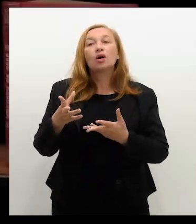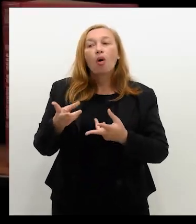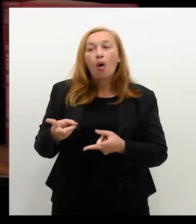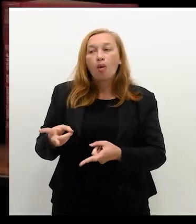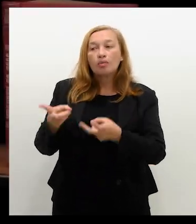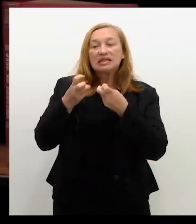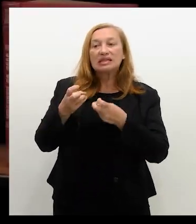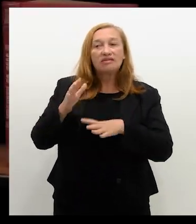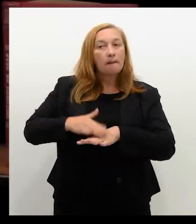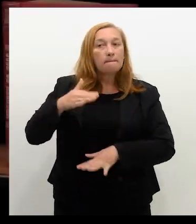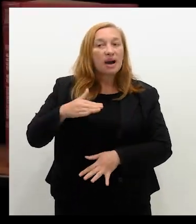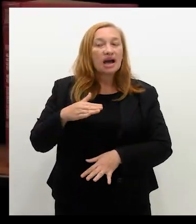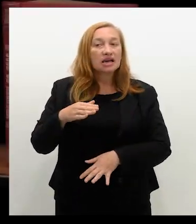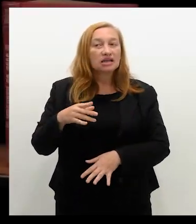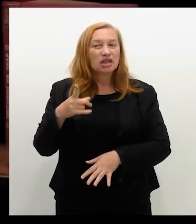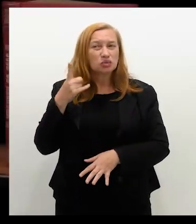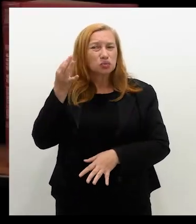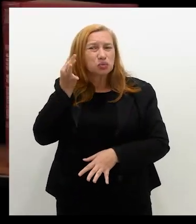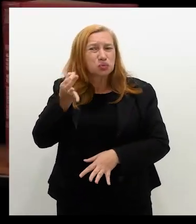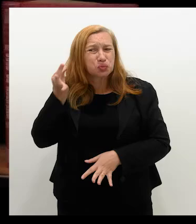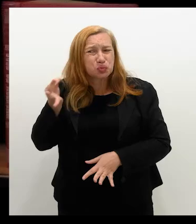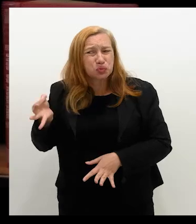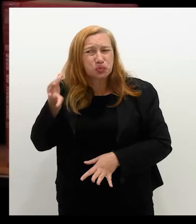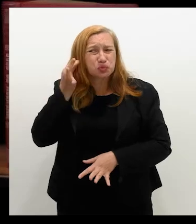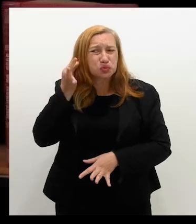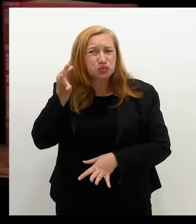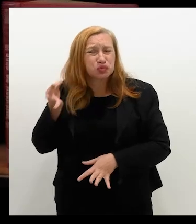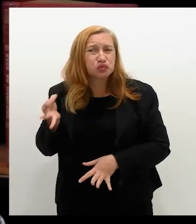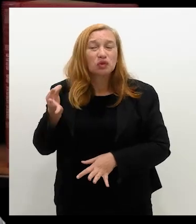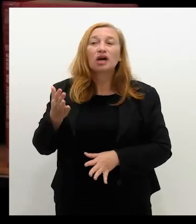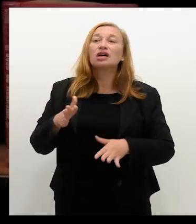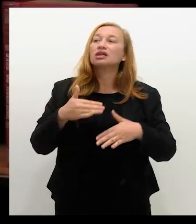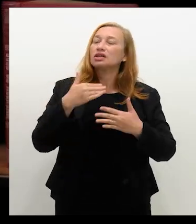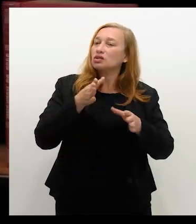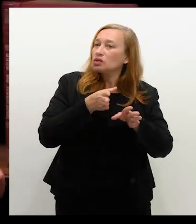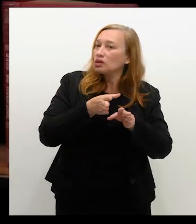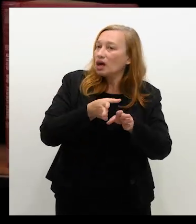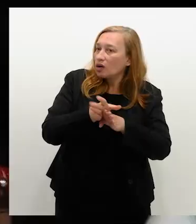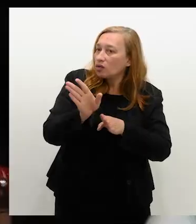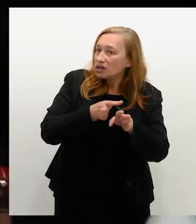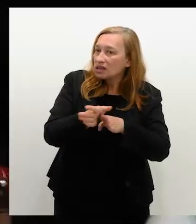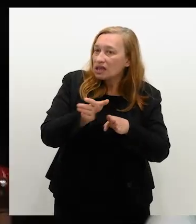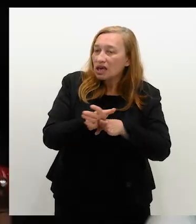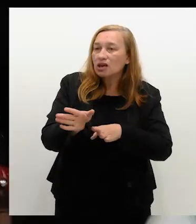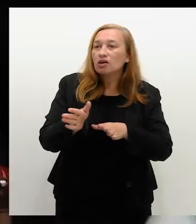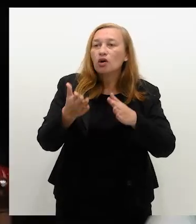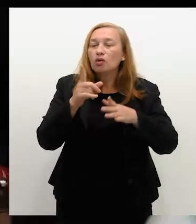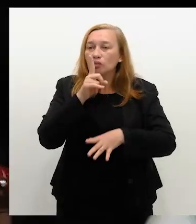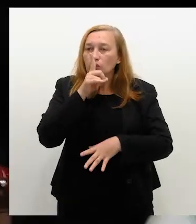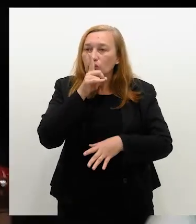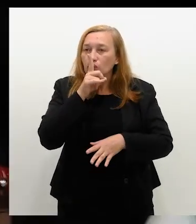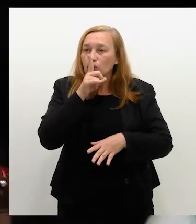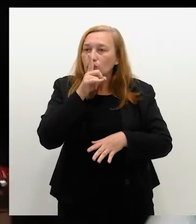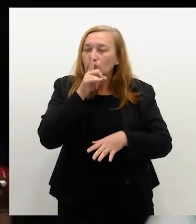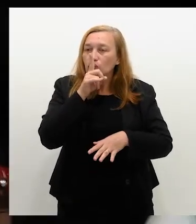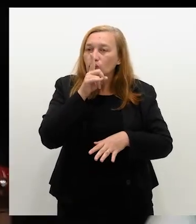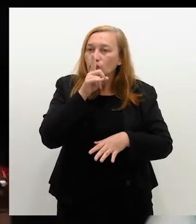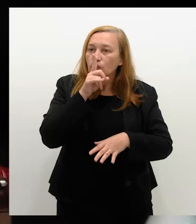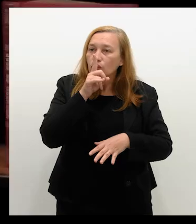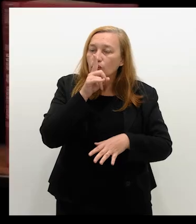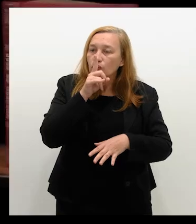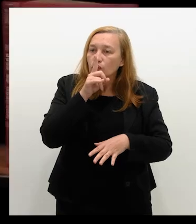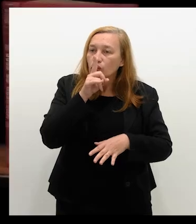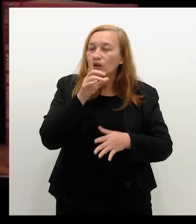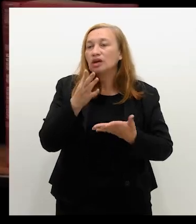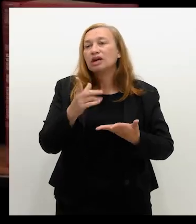percepção do zumbido. Então, para pessoas com zumbido, a gente orienta um silêncio relativo. É esse silêncio que você está